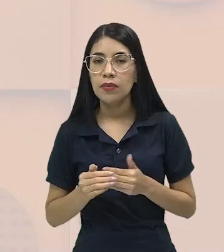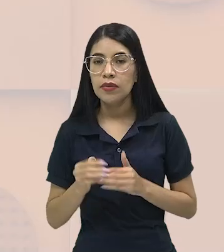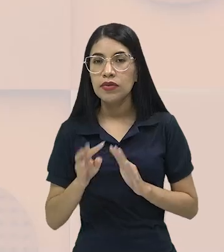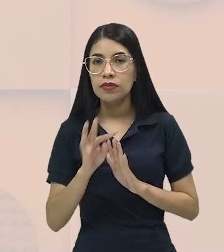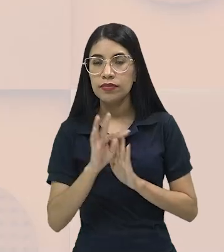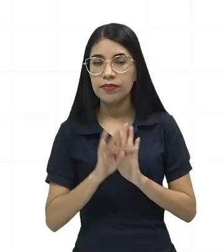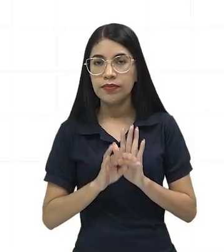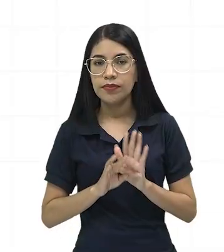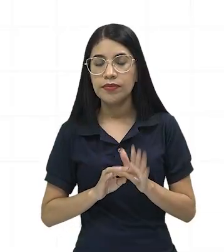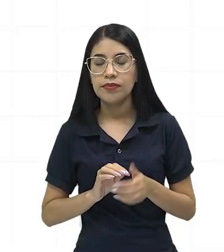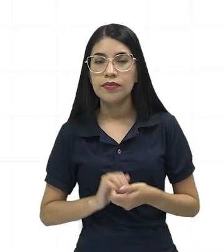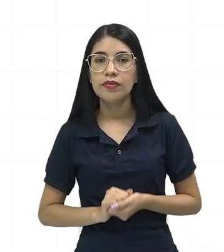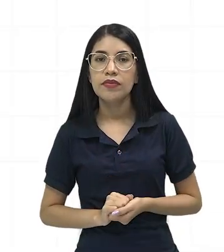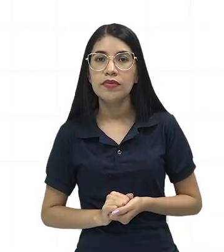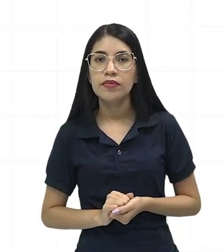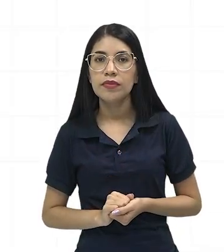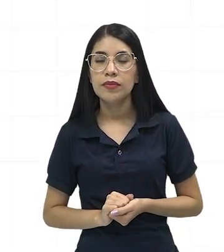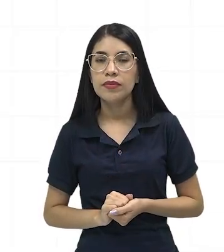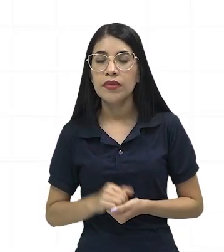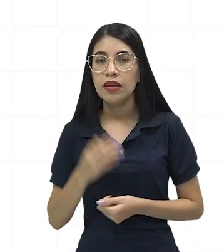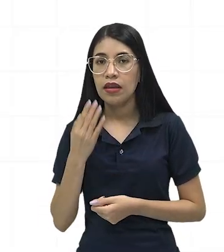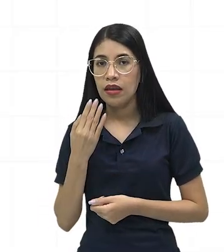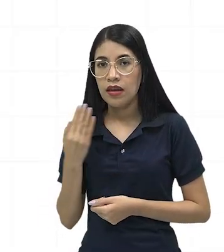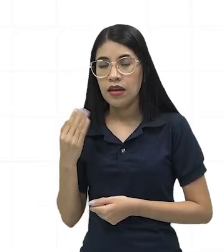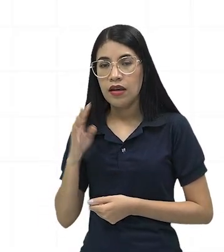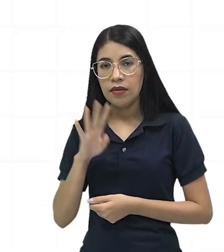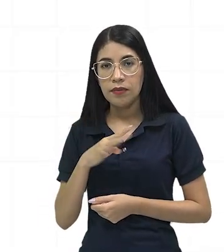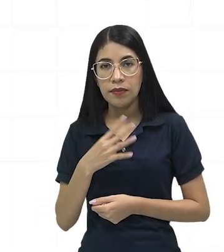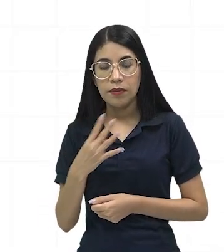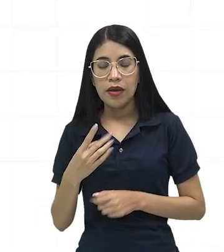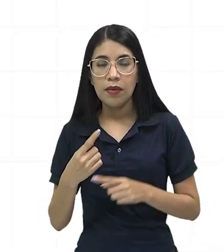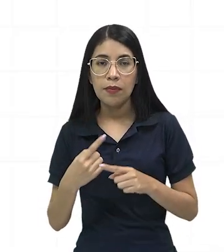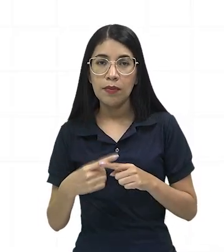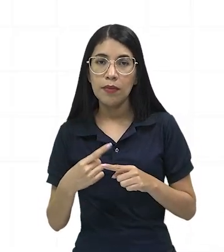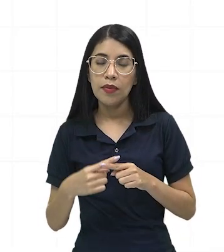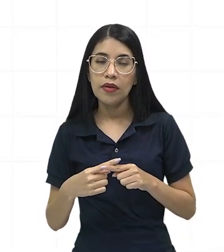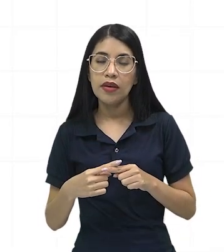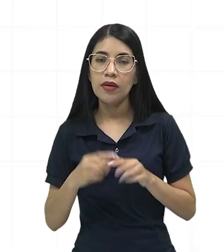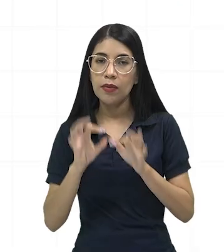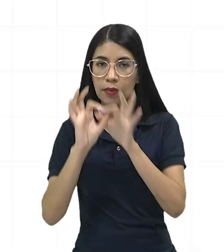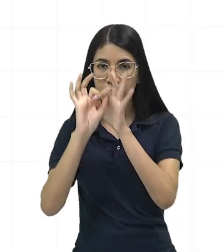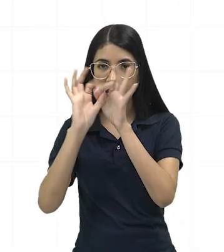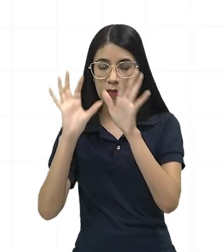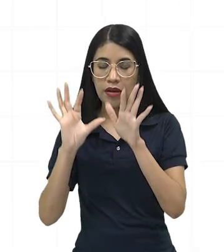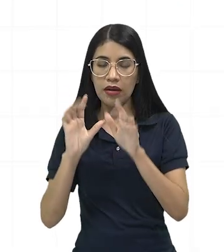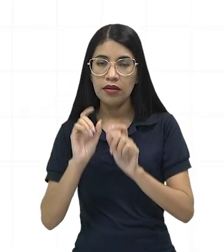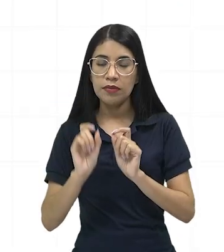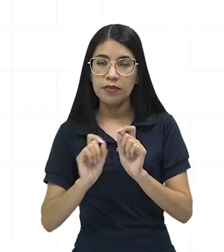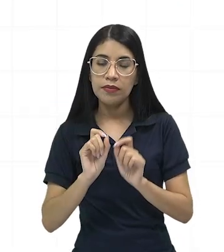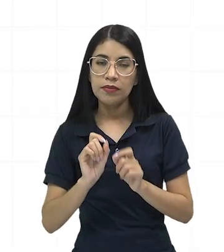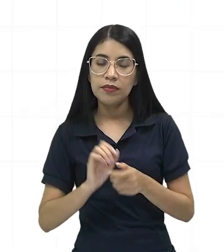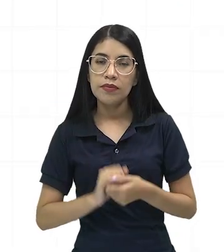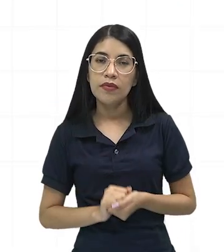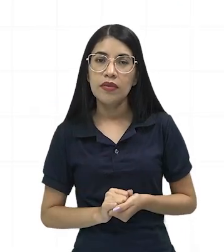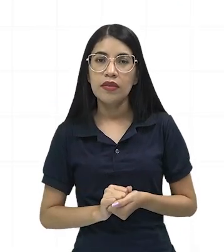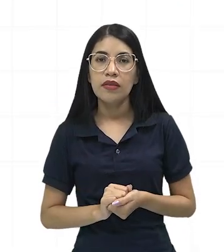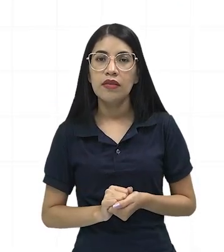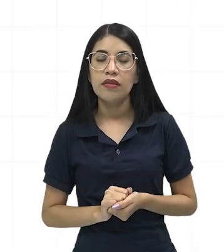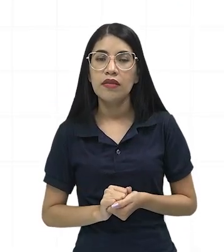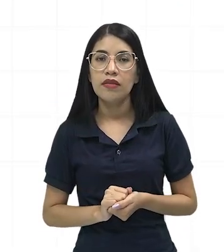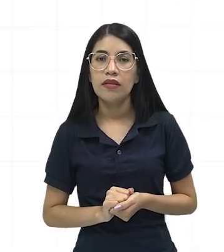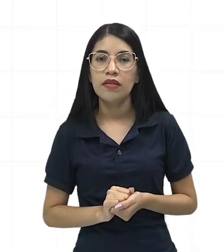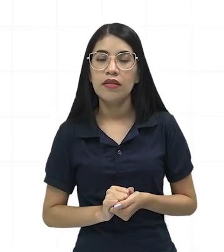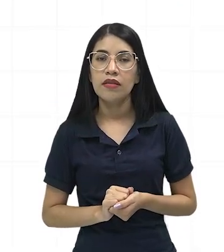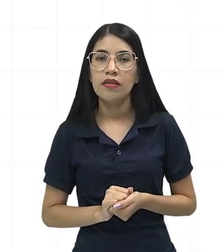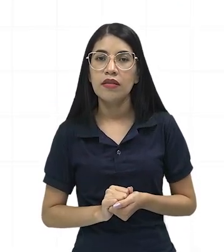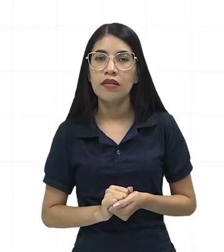ao nosso texto, vou mostrar para vocês o porquê que o liberalismo ele é considerado algo que vai